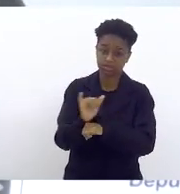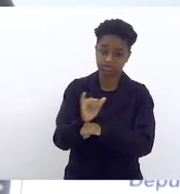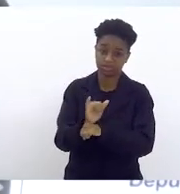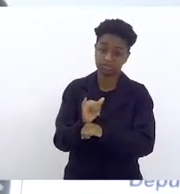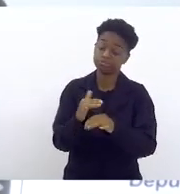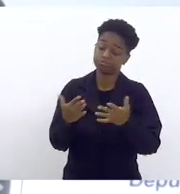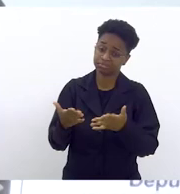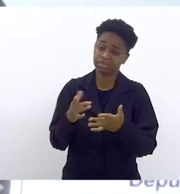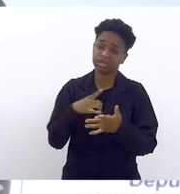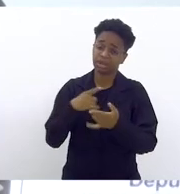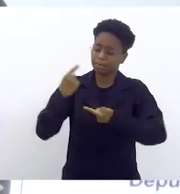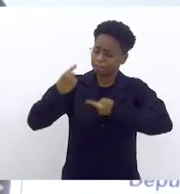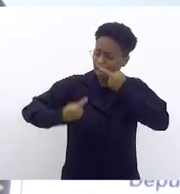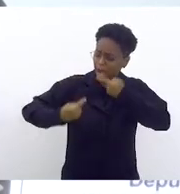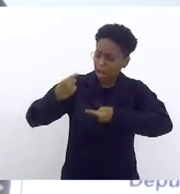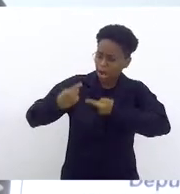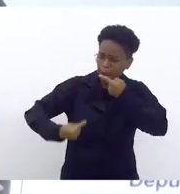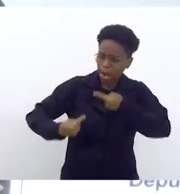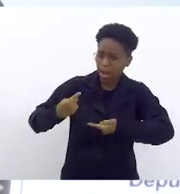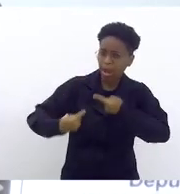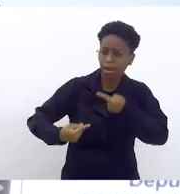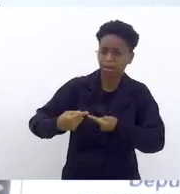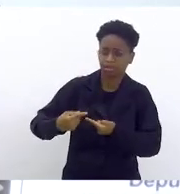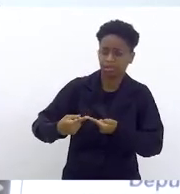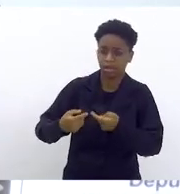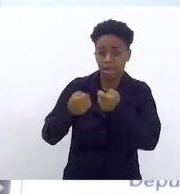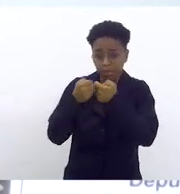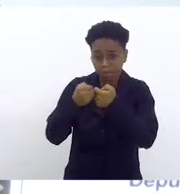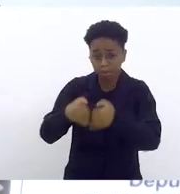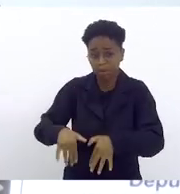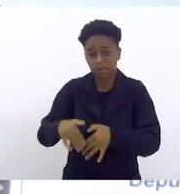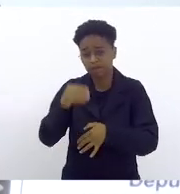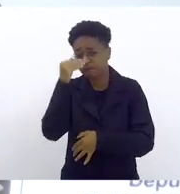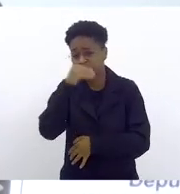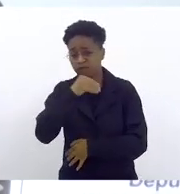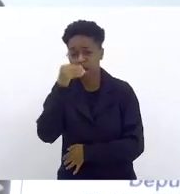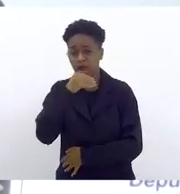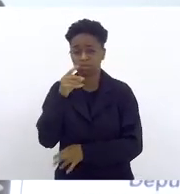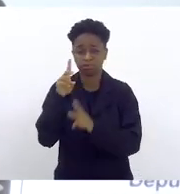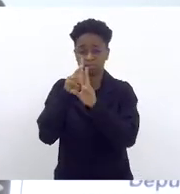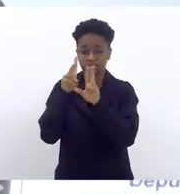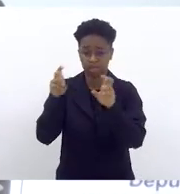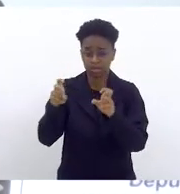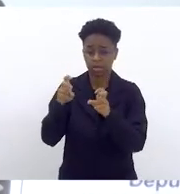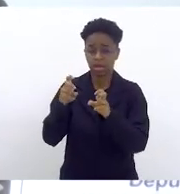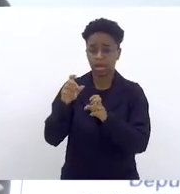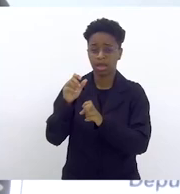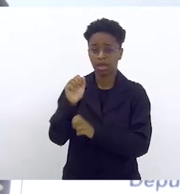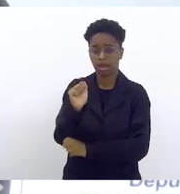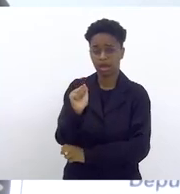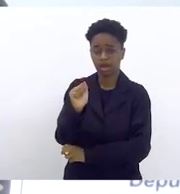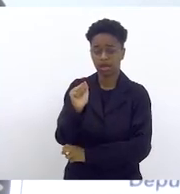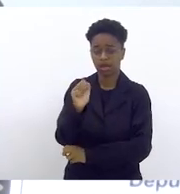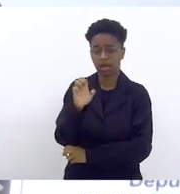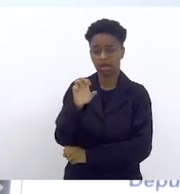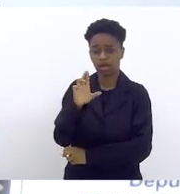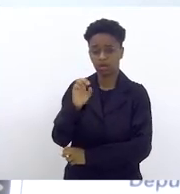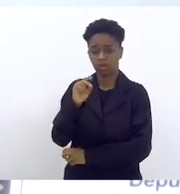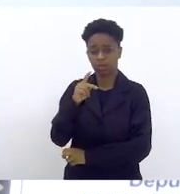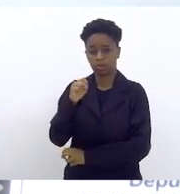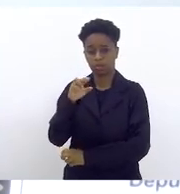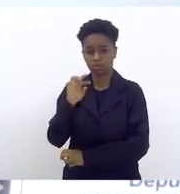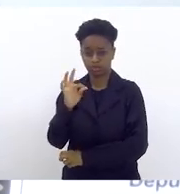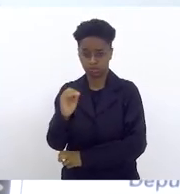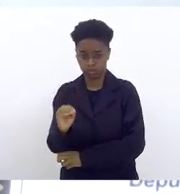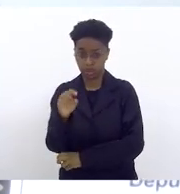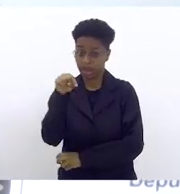discutindo aí o fracasso do Aeroporto Internacional do Galeão estratégico para o estado do